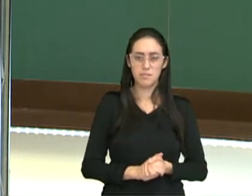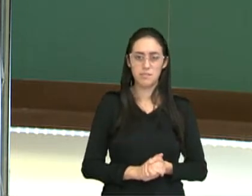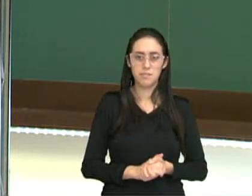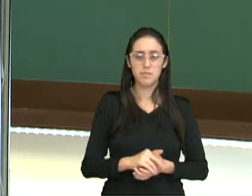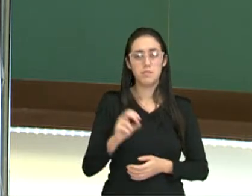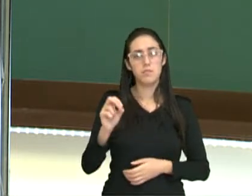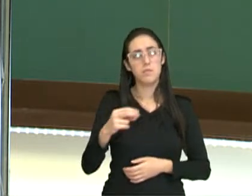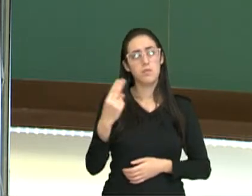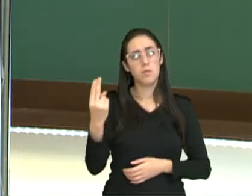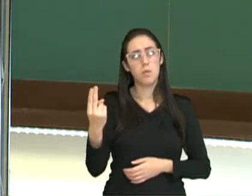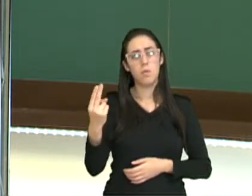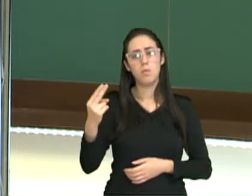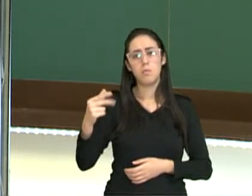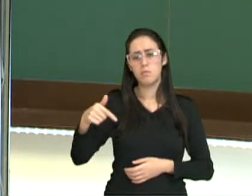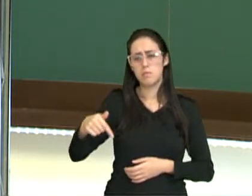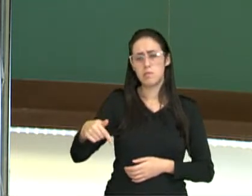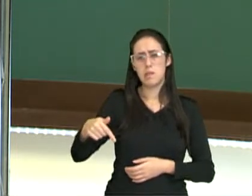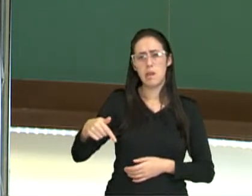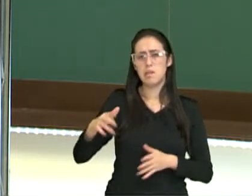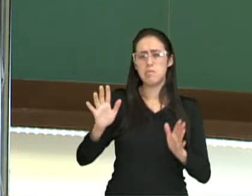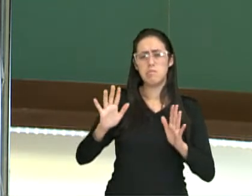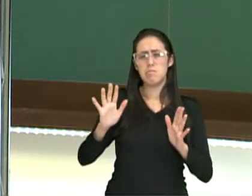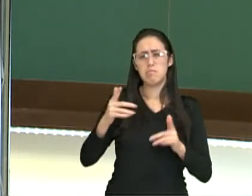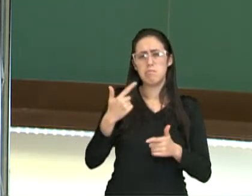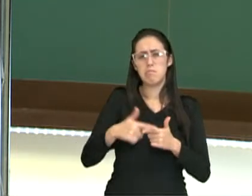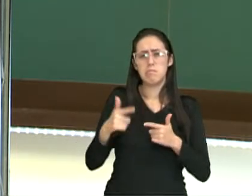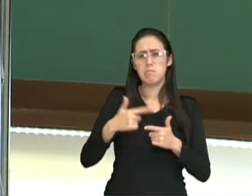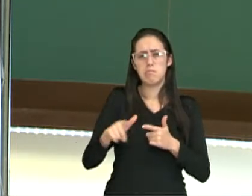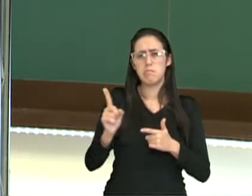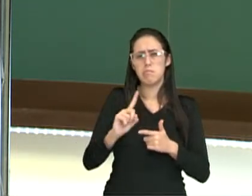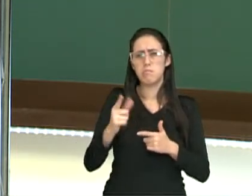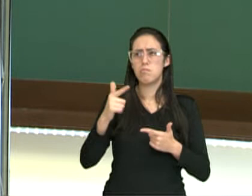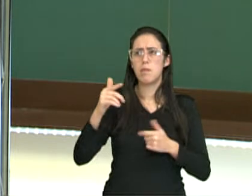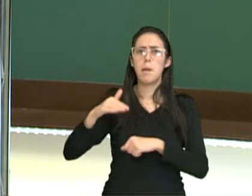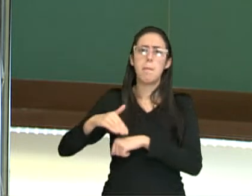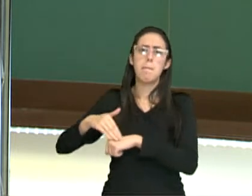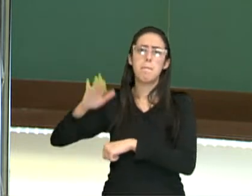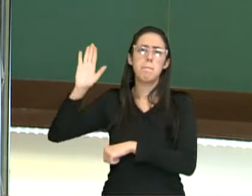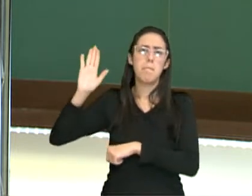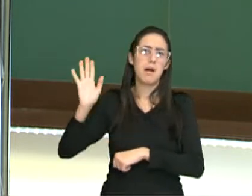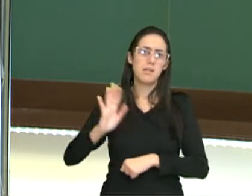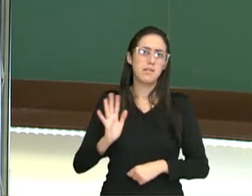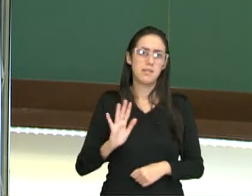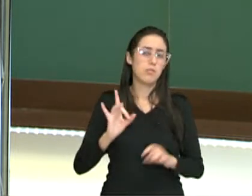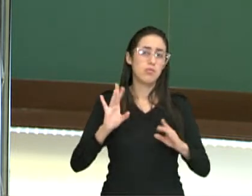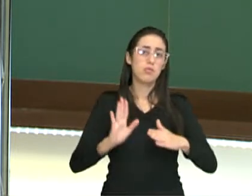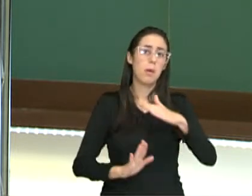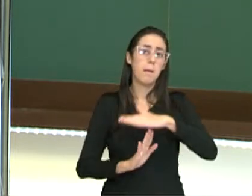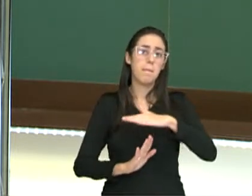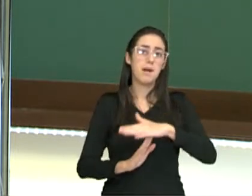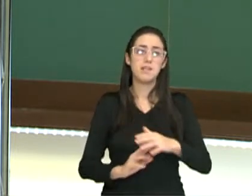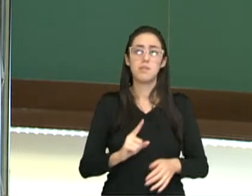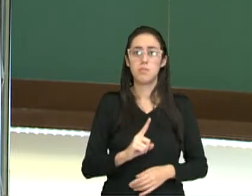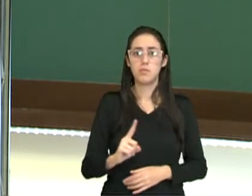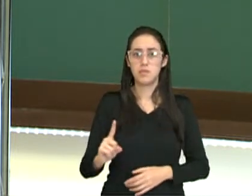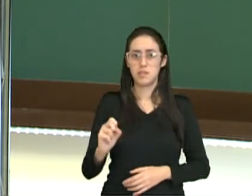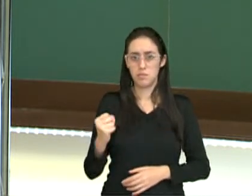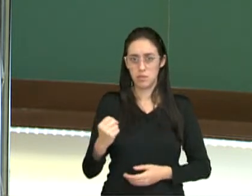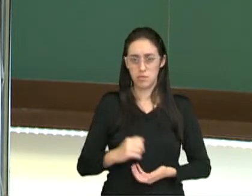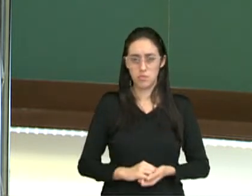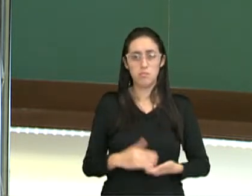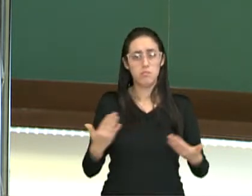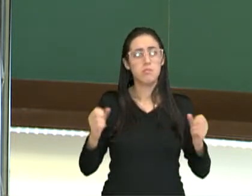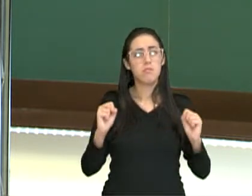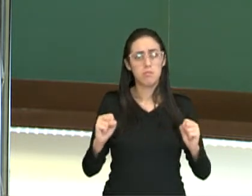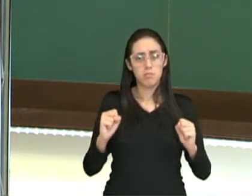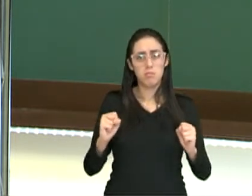colocar o 7 aqui e esquecer, não tem problema, porque não vamos distribuir mais elétrons do que 118, que é o que temos hoje. Então você pode fazer todas essas